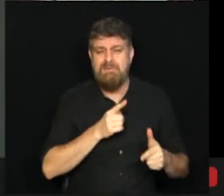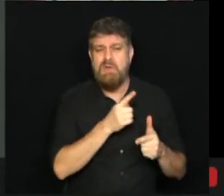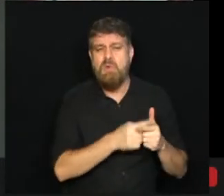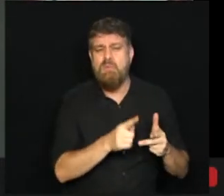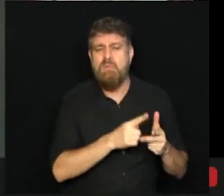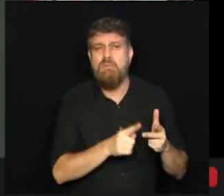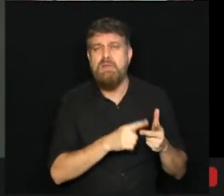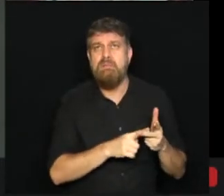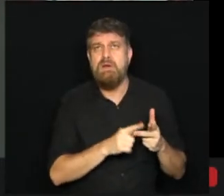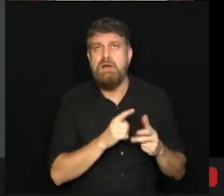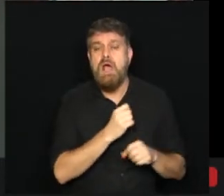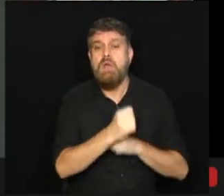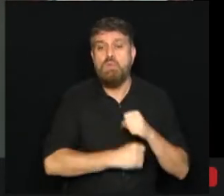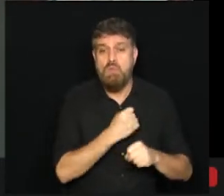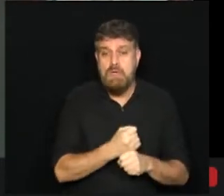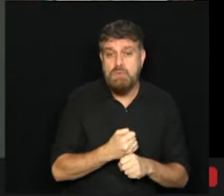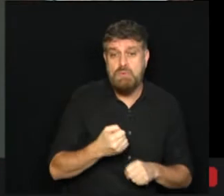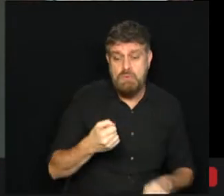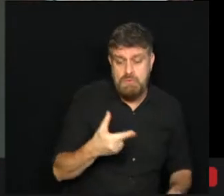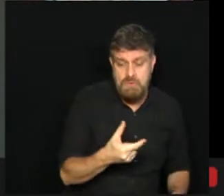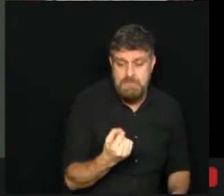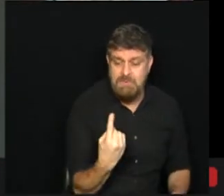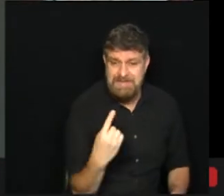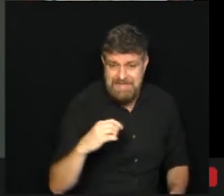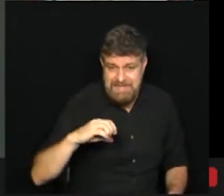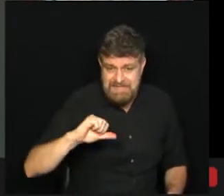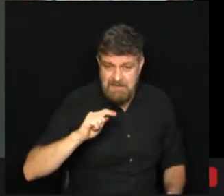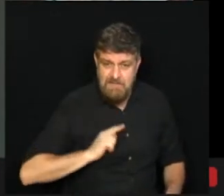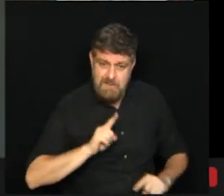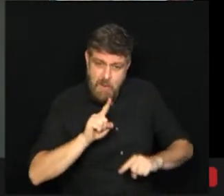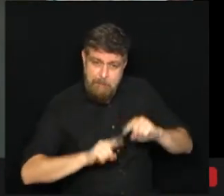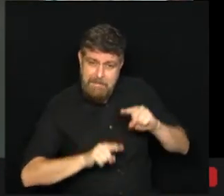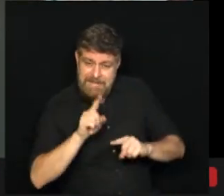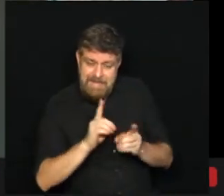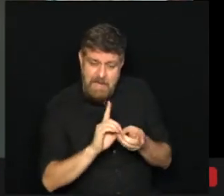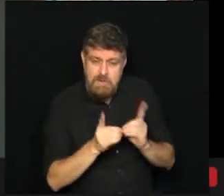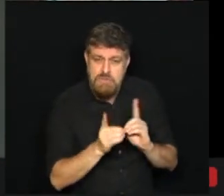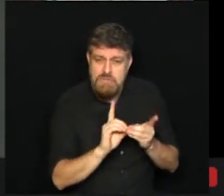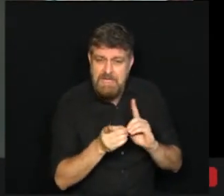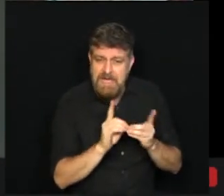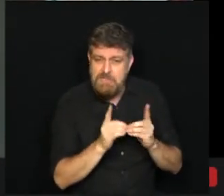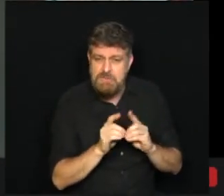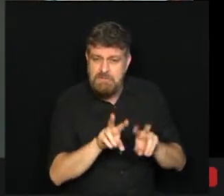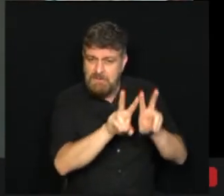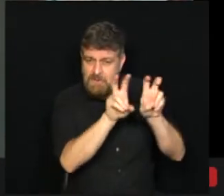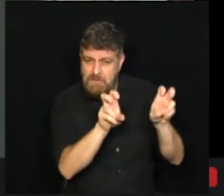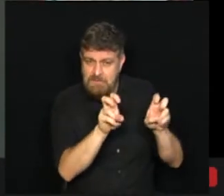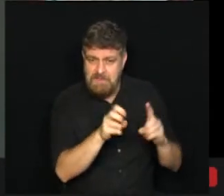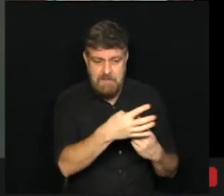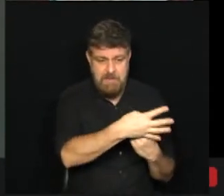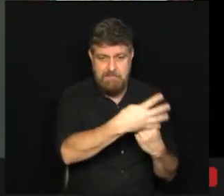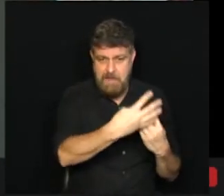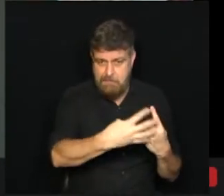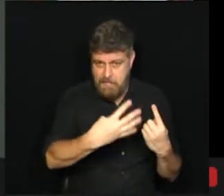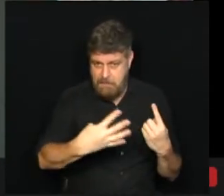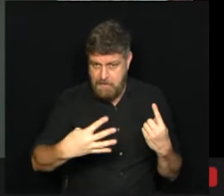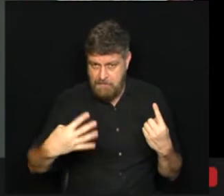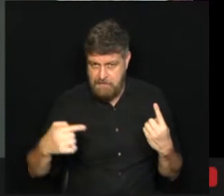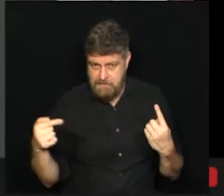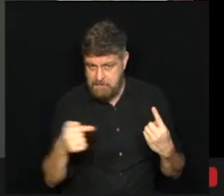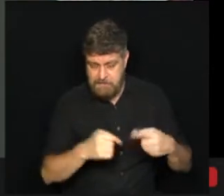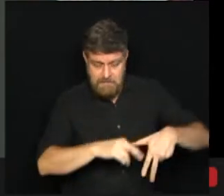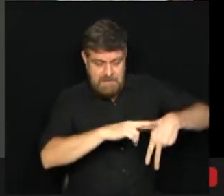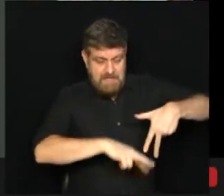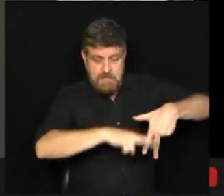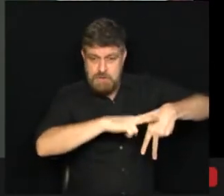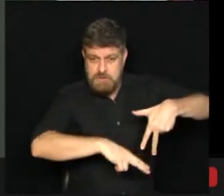2019, quando foi elaborado o material didático para os alunos em que tratava da questão da diversidade sexual e de gênero, e por